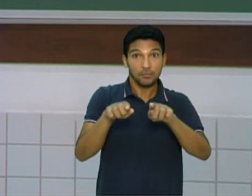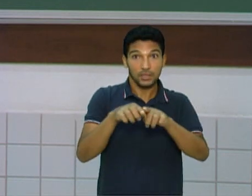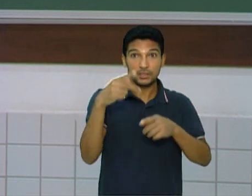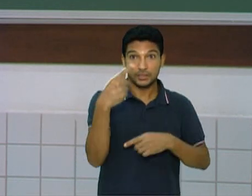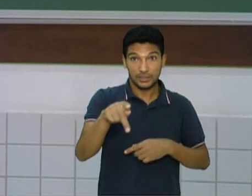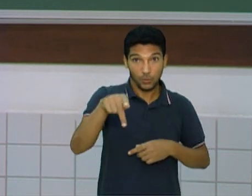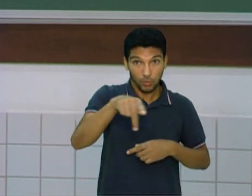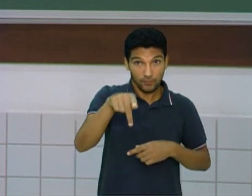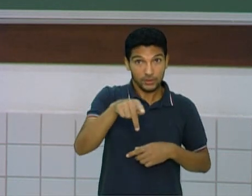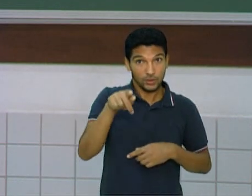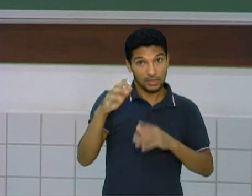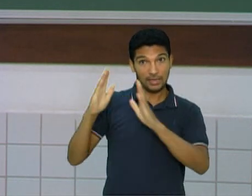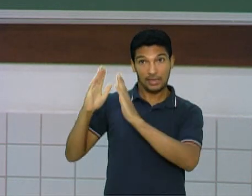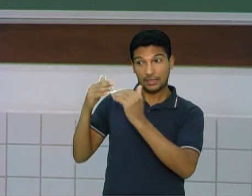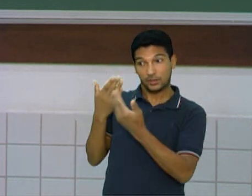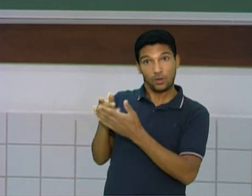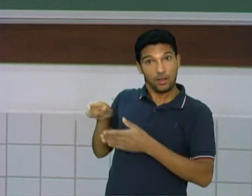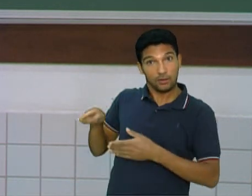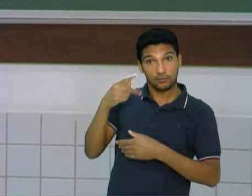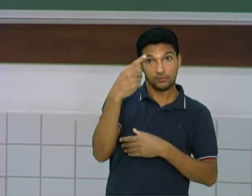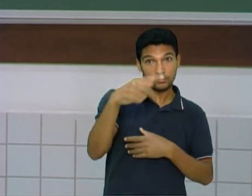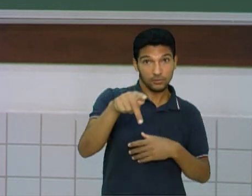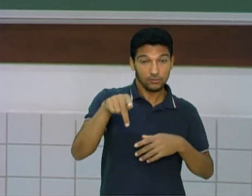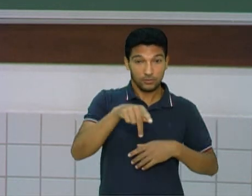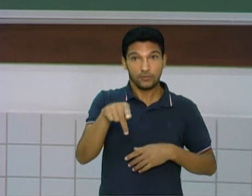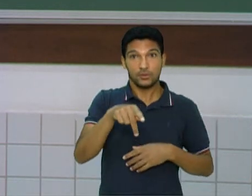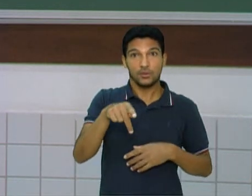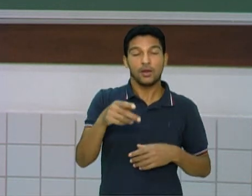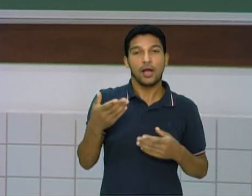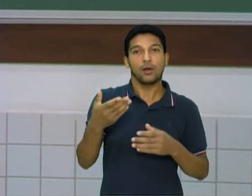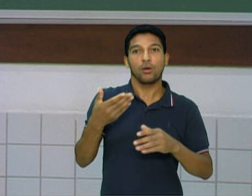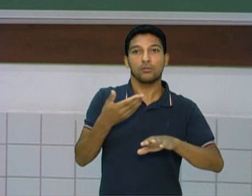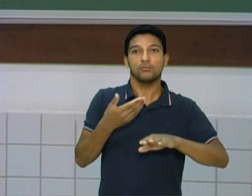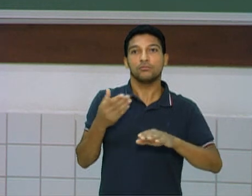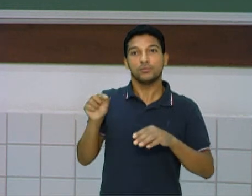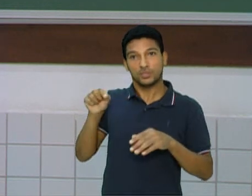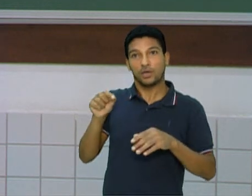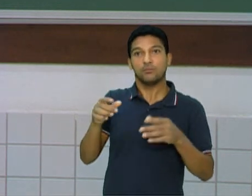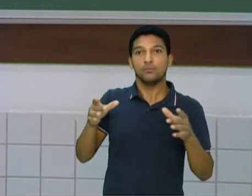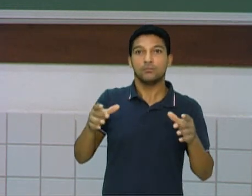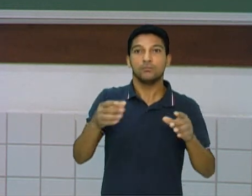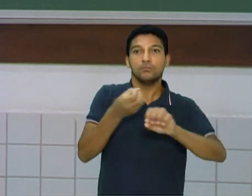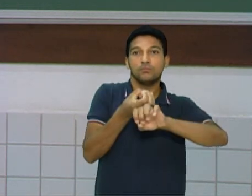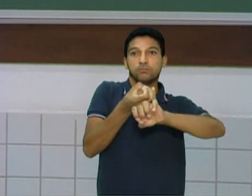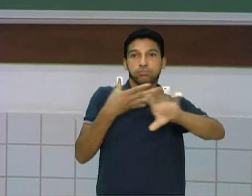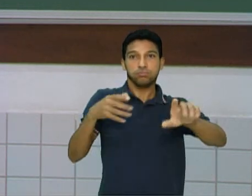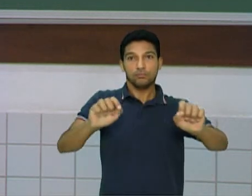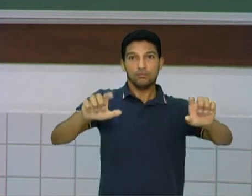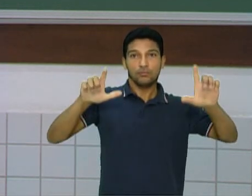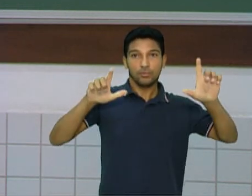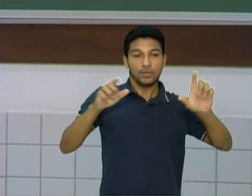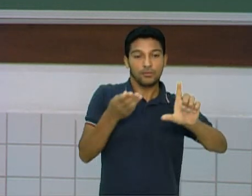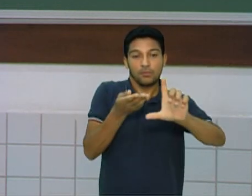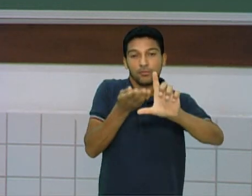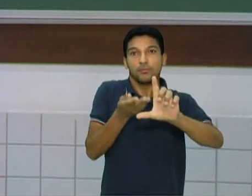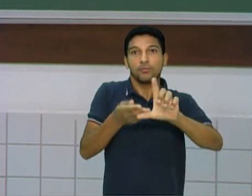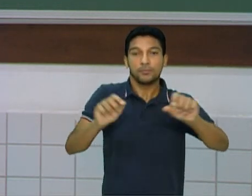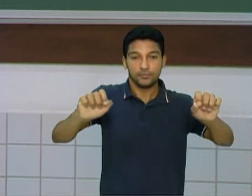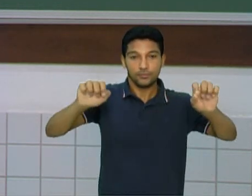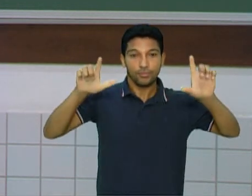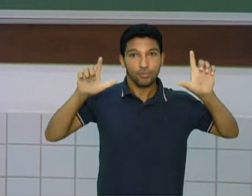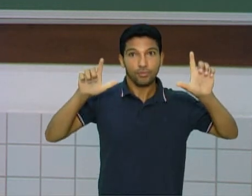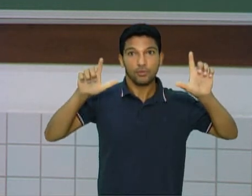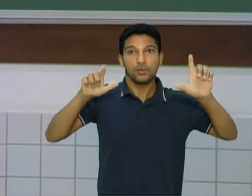para vocês lá no dia a dia da escola, né? Agora estamos afastados, mas eles estão agora atendendo via Meet também, ok? Dá